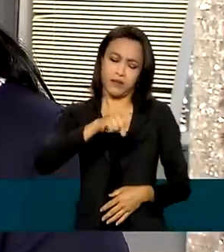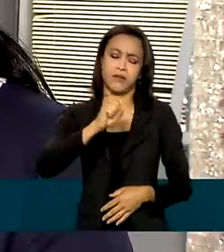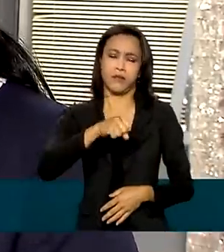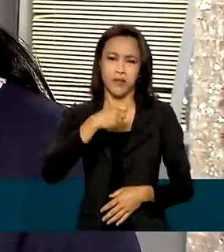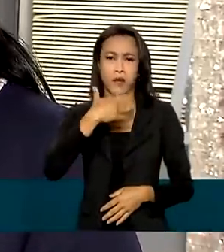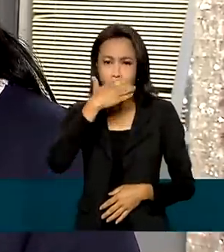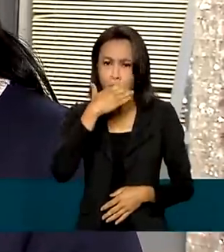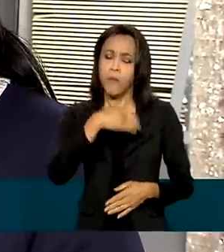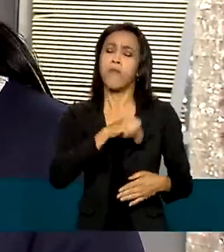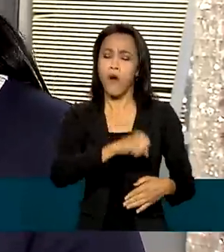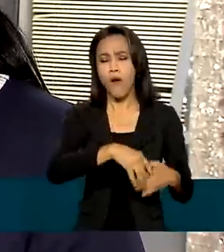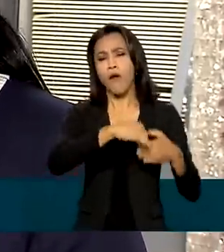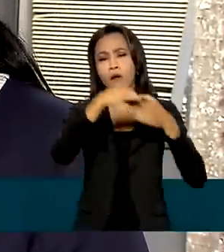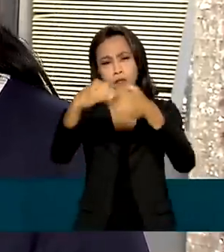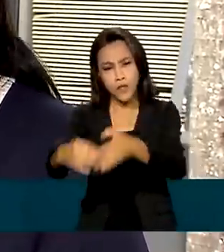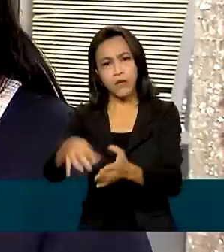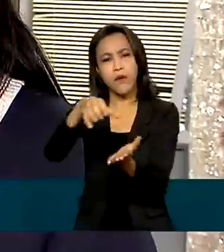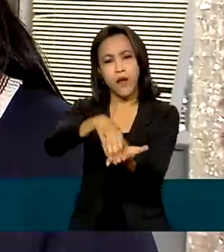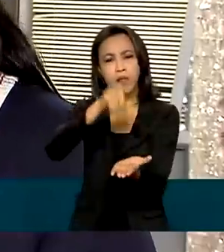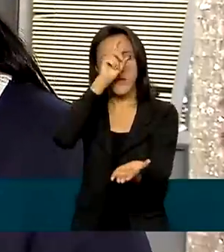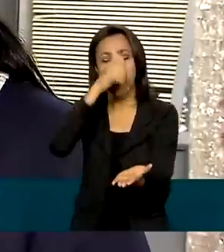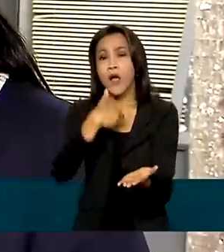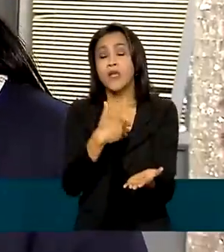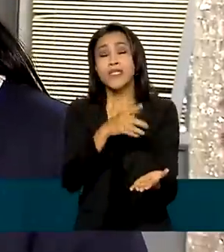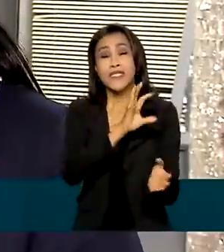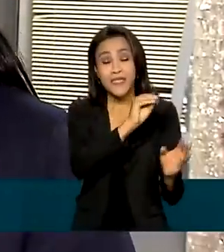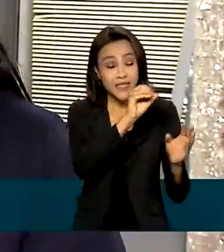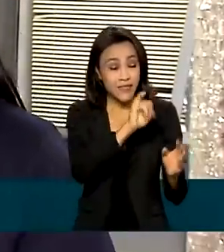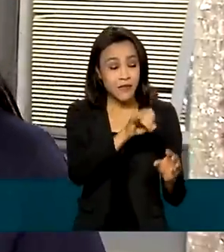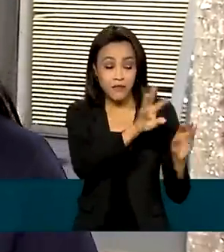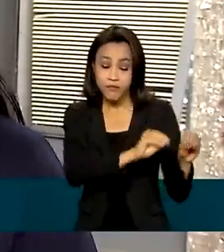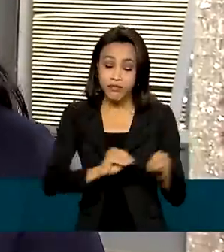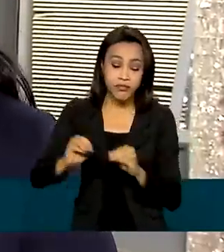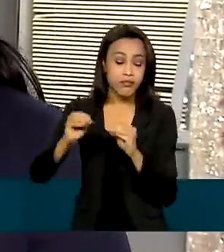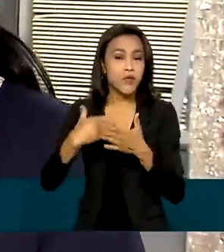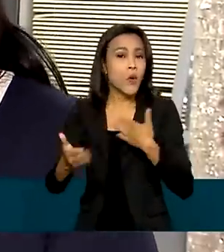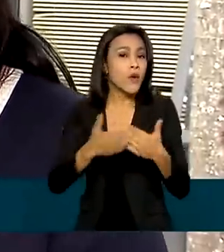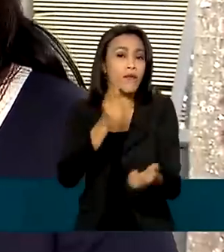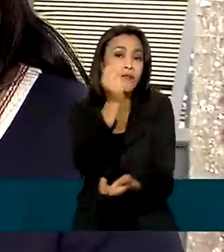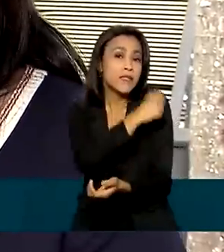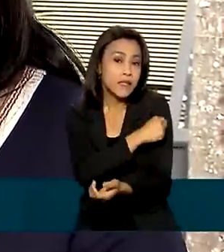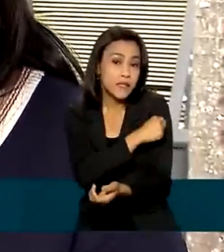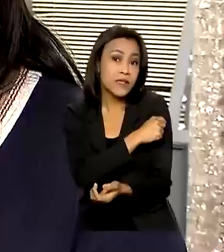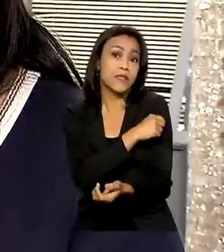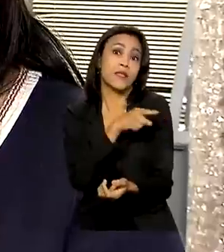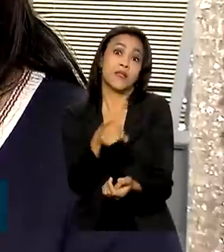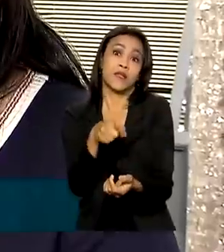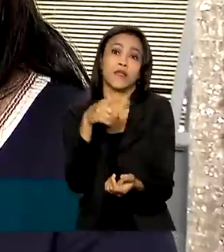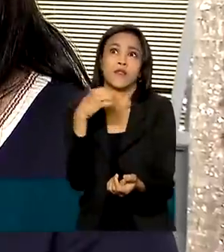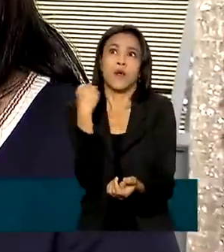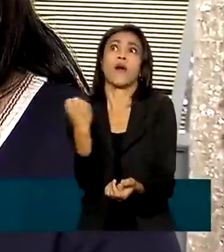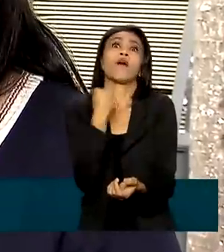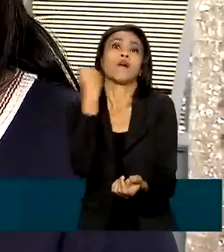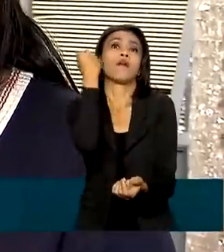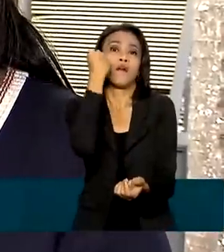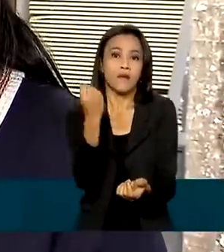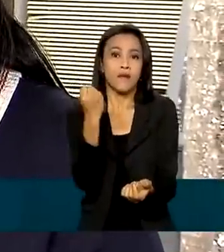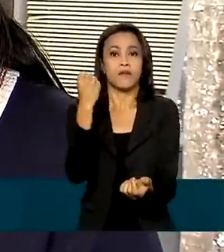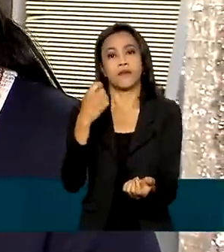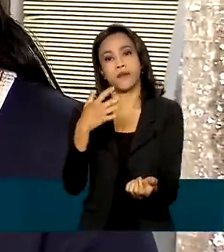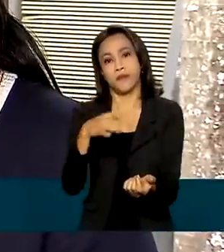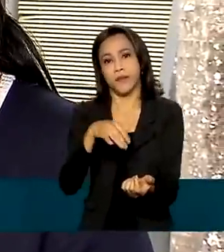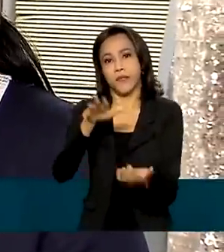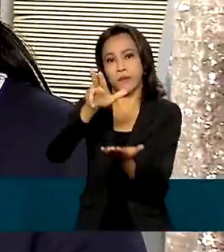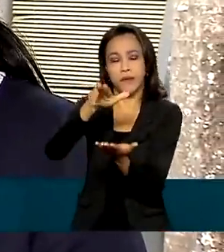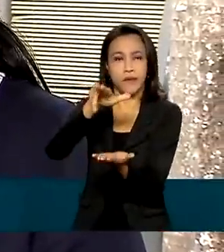tosse sintam a situações de adiamento de qualquer vacina não só da Tríplice é o caso Agudo né então a criança que está